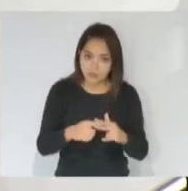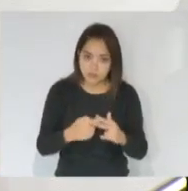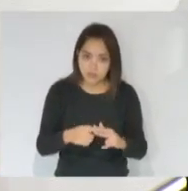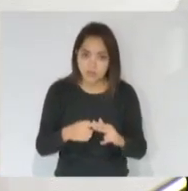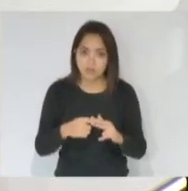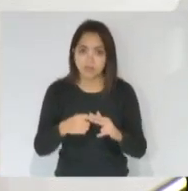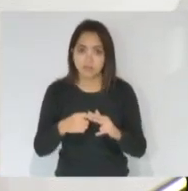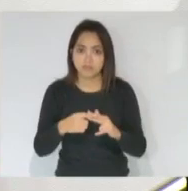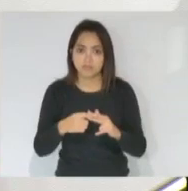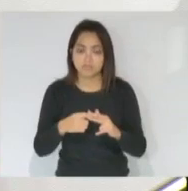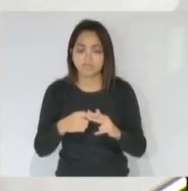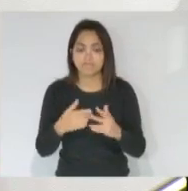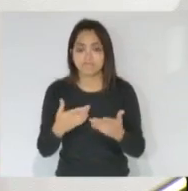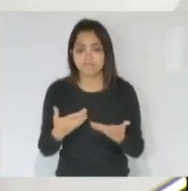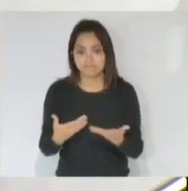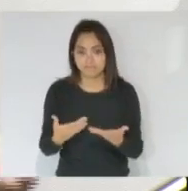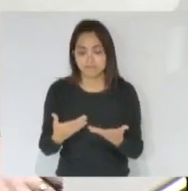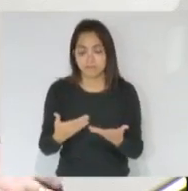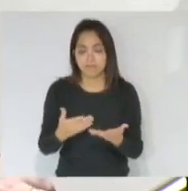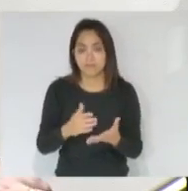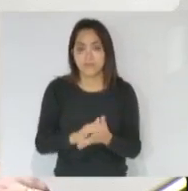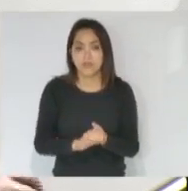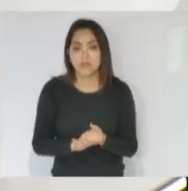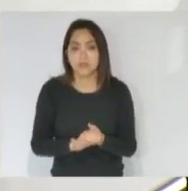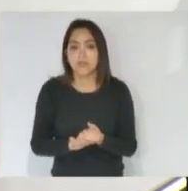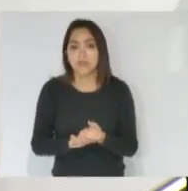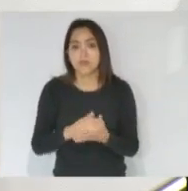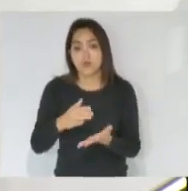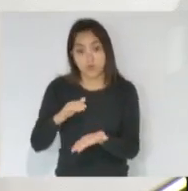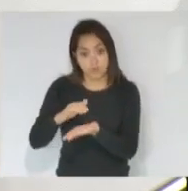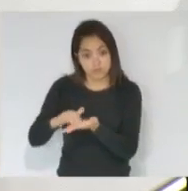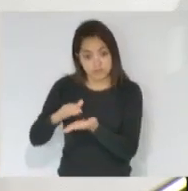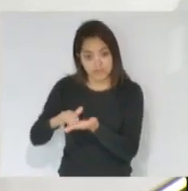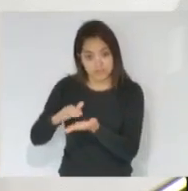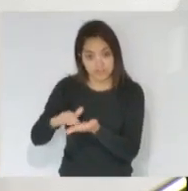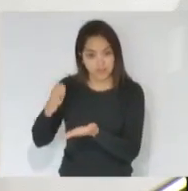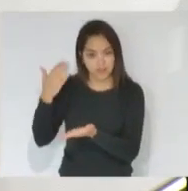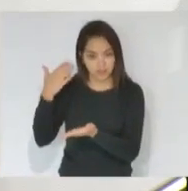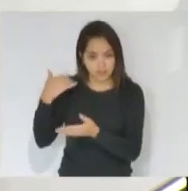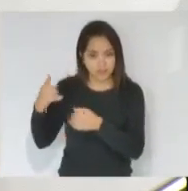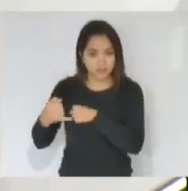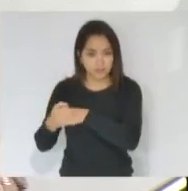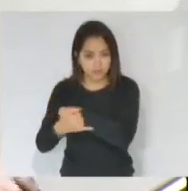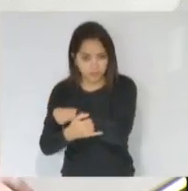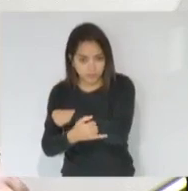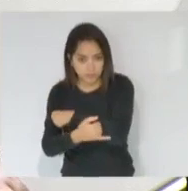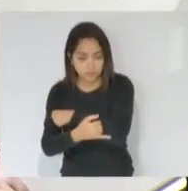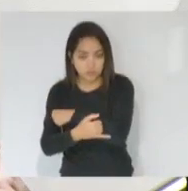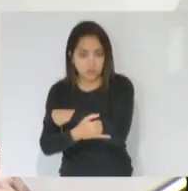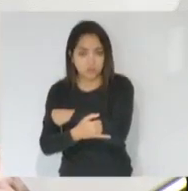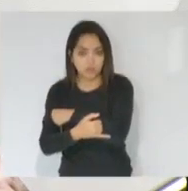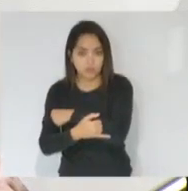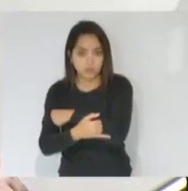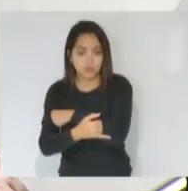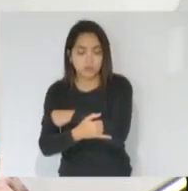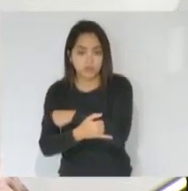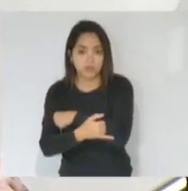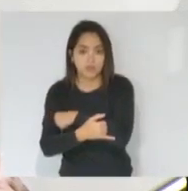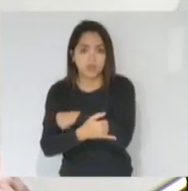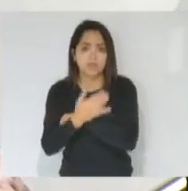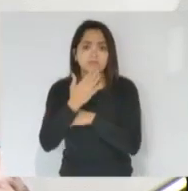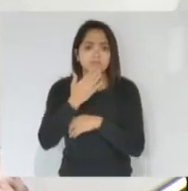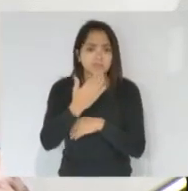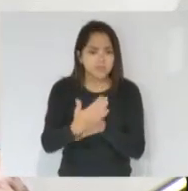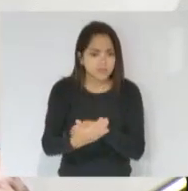conservação. Como secretário que fui de infraestrutura, pleiteei junto ao governo para